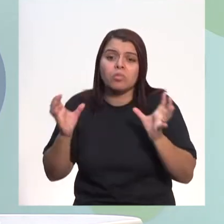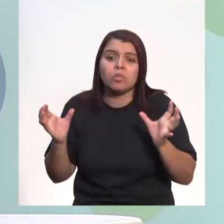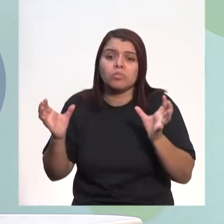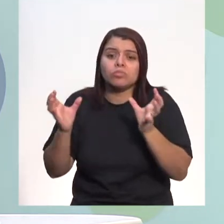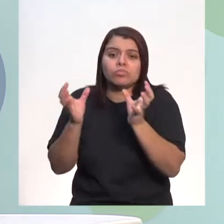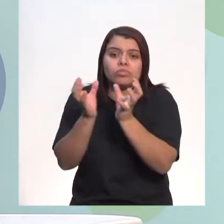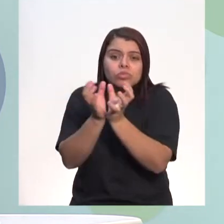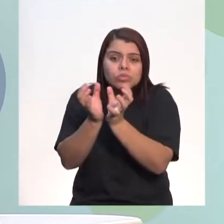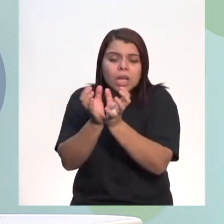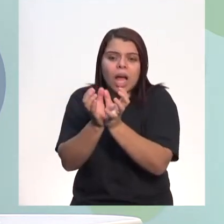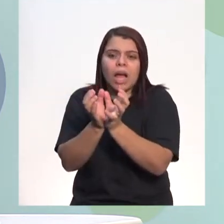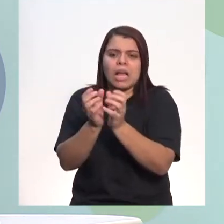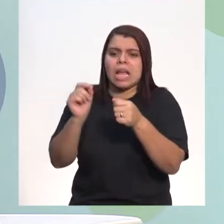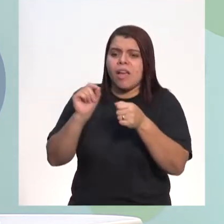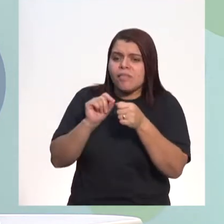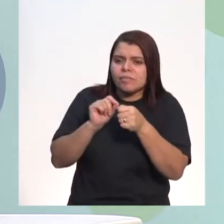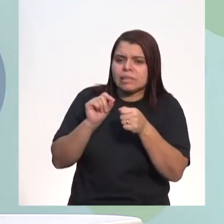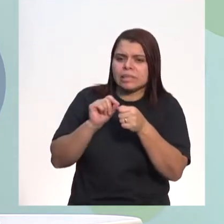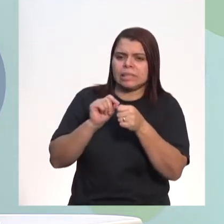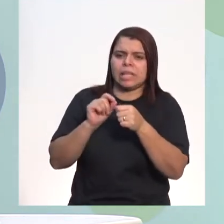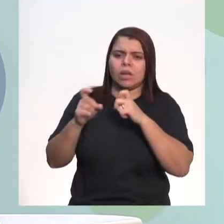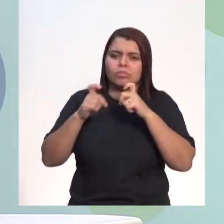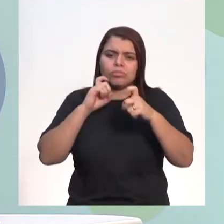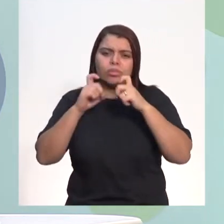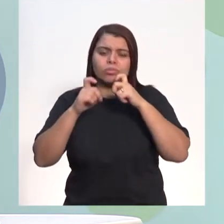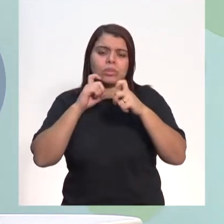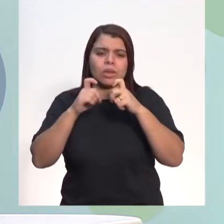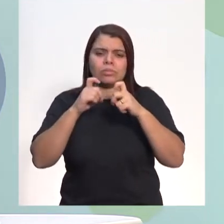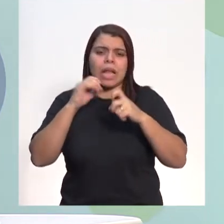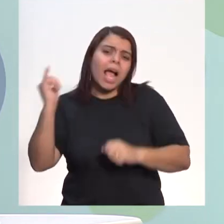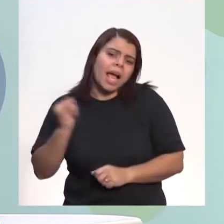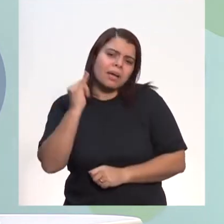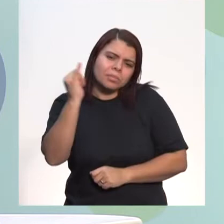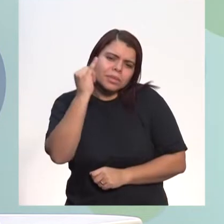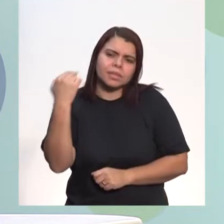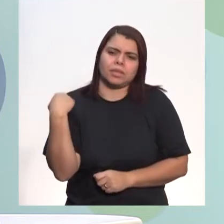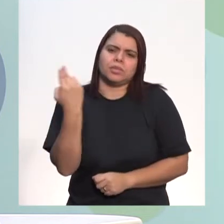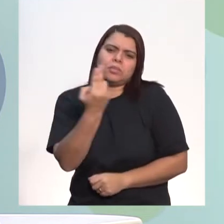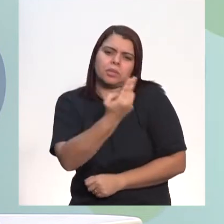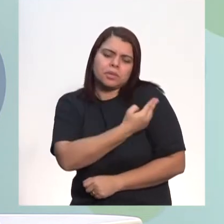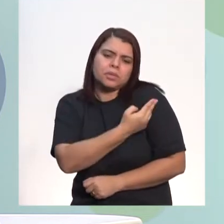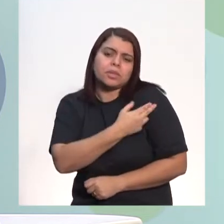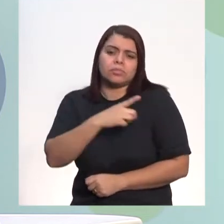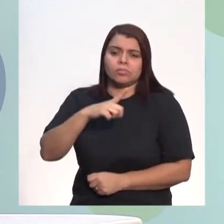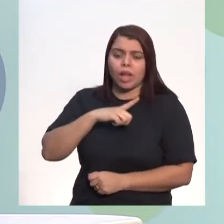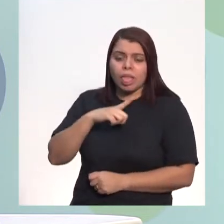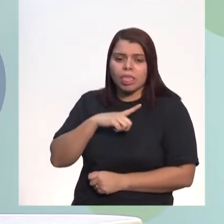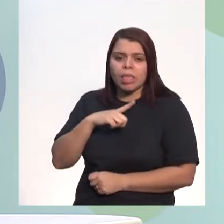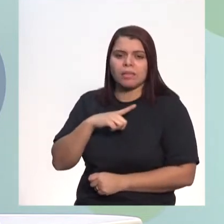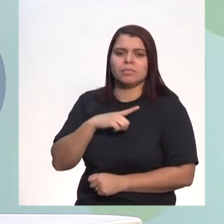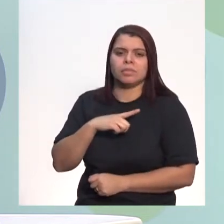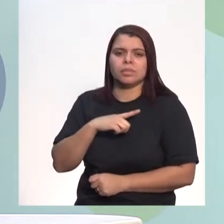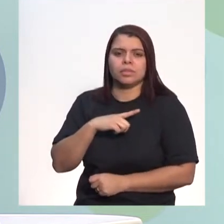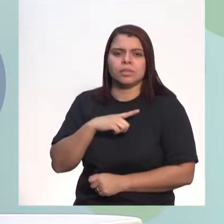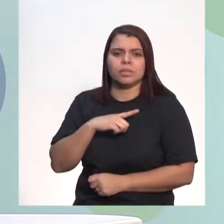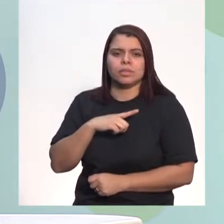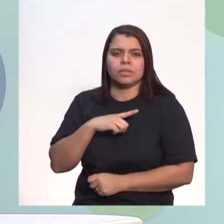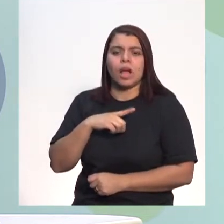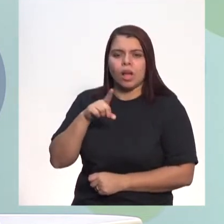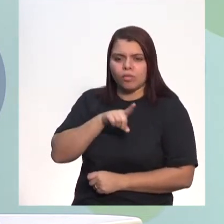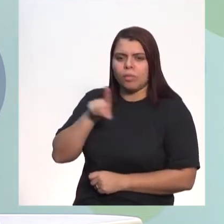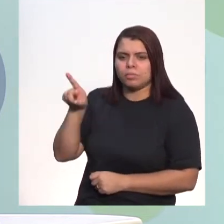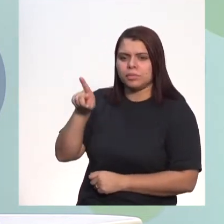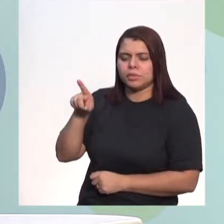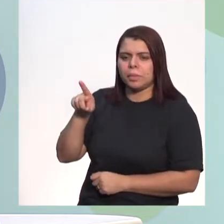organização de reuniões, tudo isso é muito importante para a gente. Então, nós temos aí, eu vou pedir para passar o